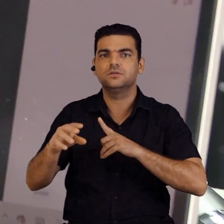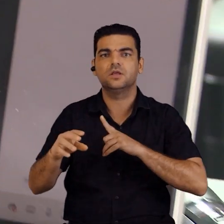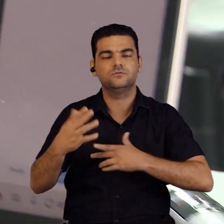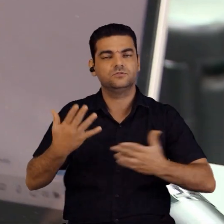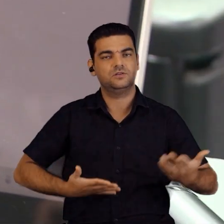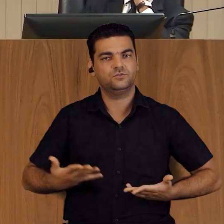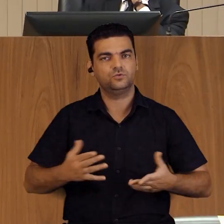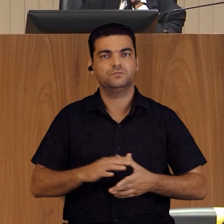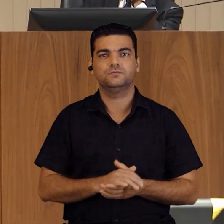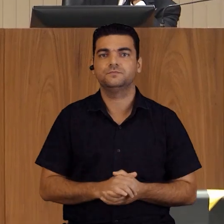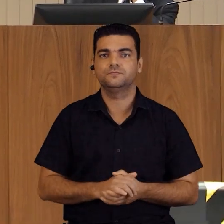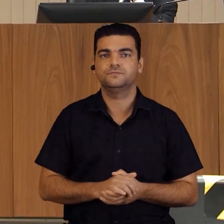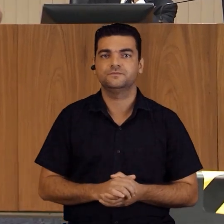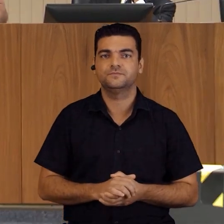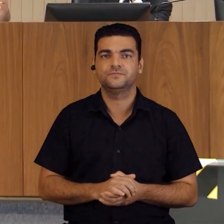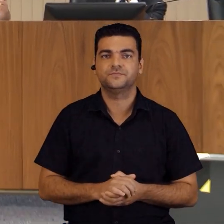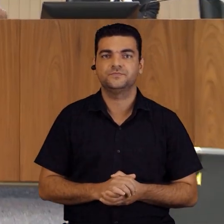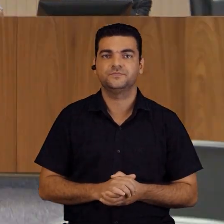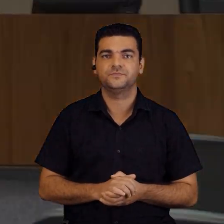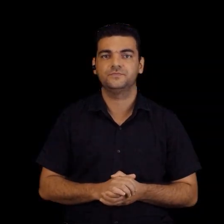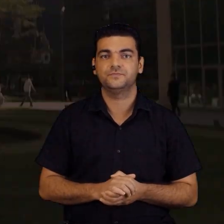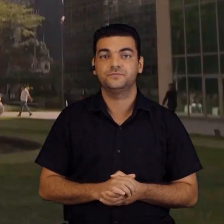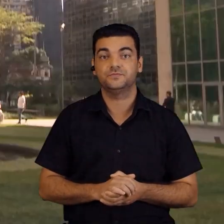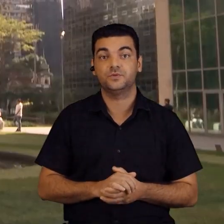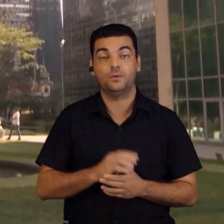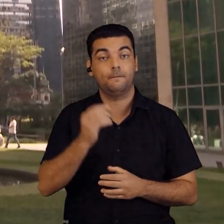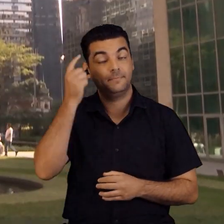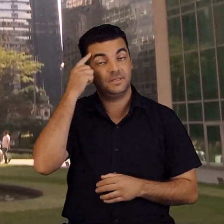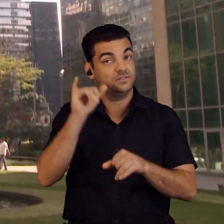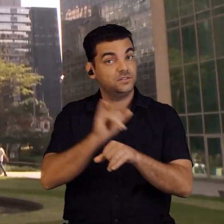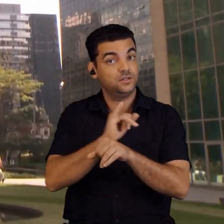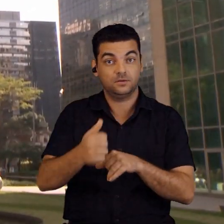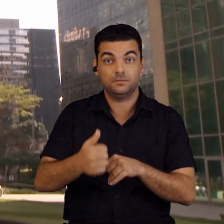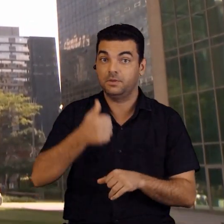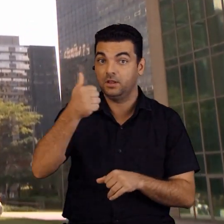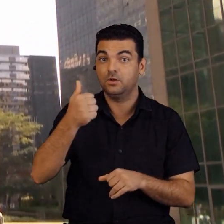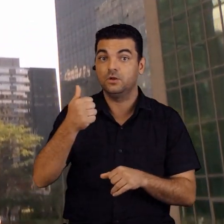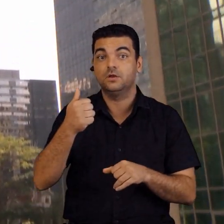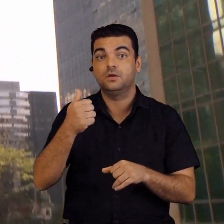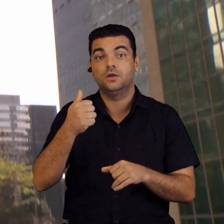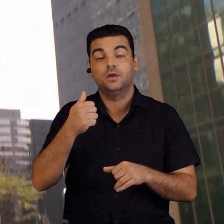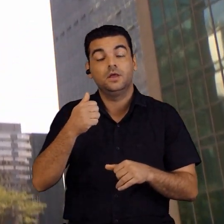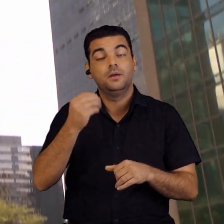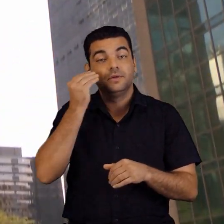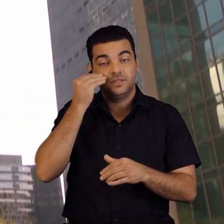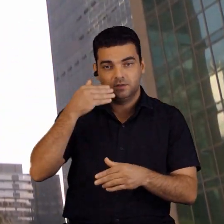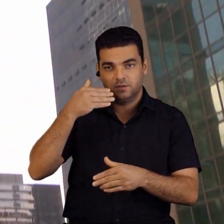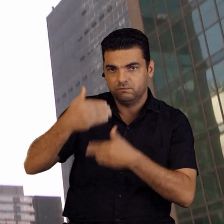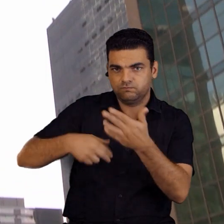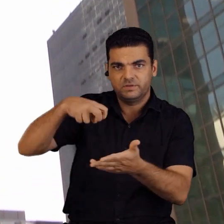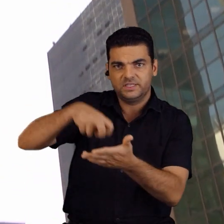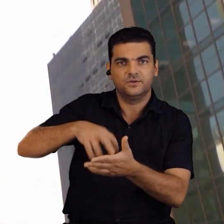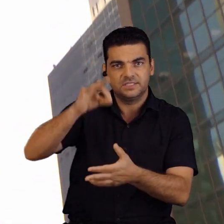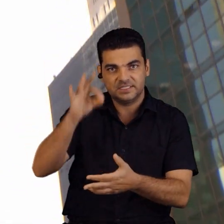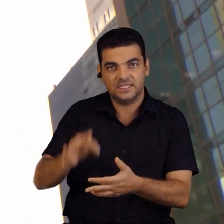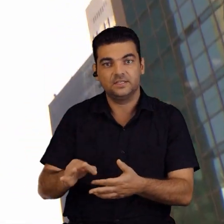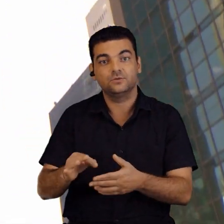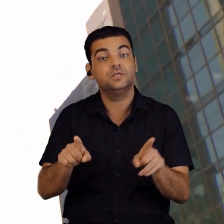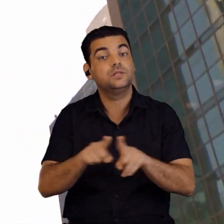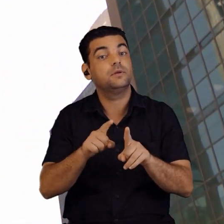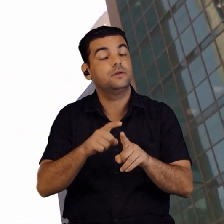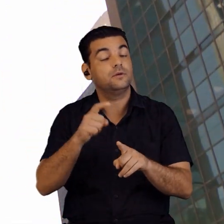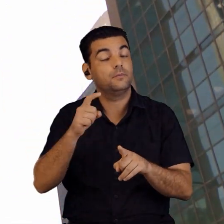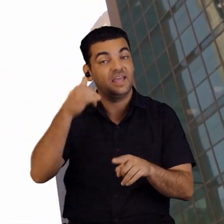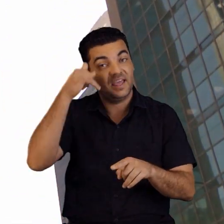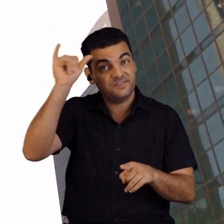seus membros e servidores. Em busca de maior efetividade na persecução penal e